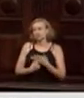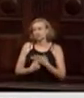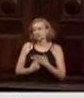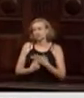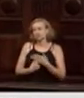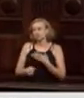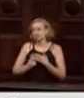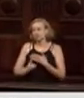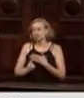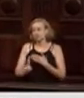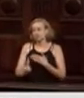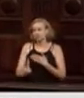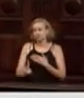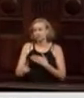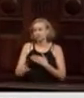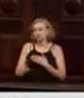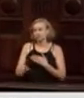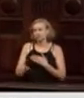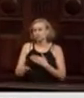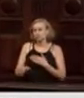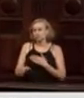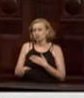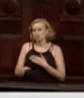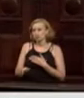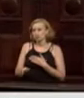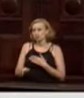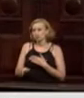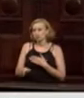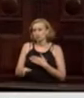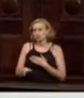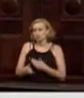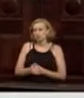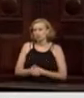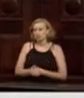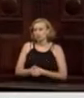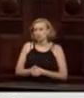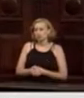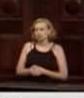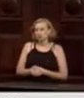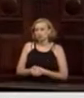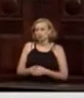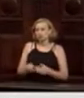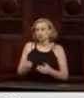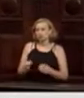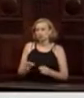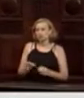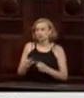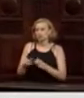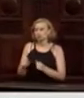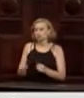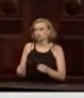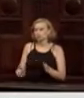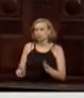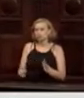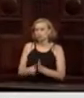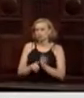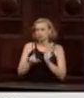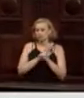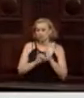defenderei o princípio da presunção de inocência perante a lei. Então, não vou aqui